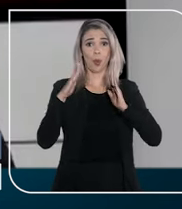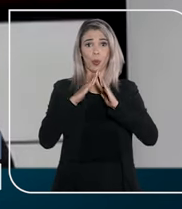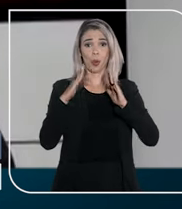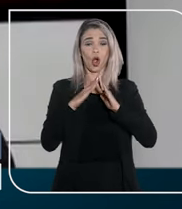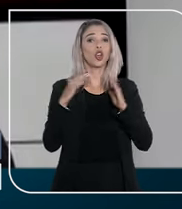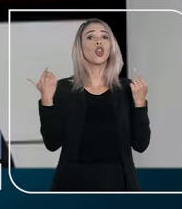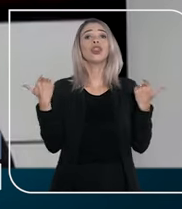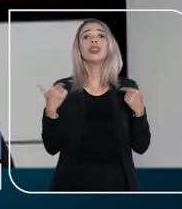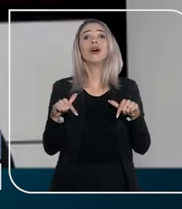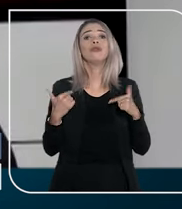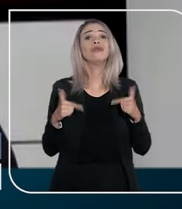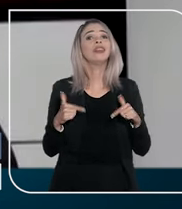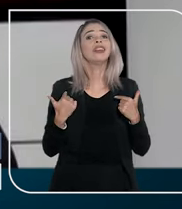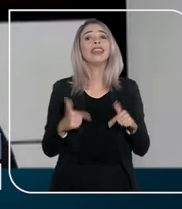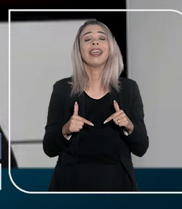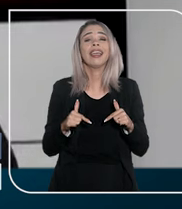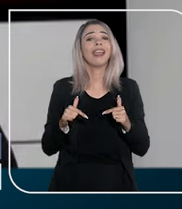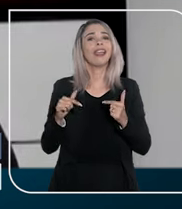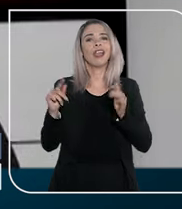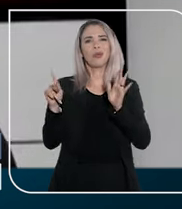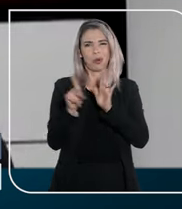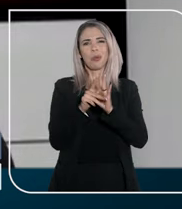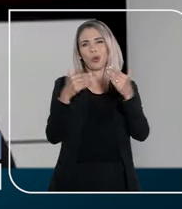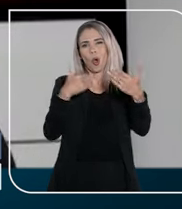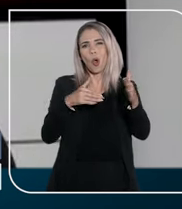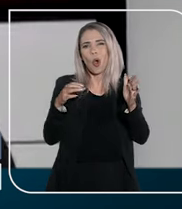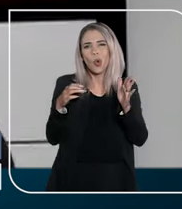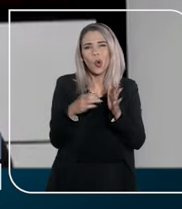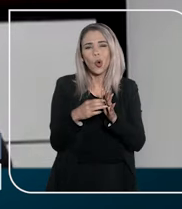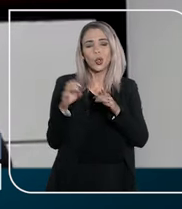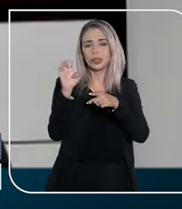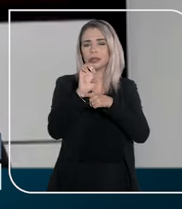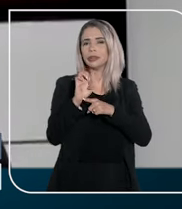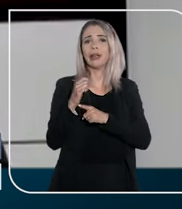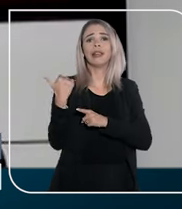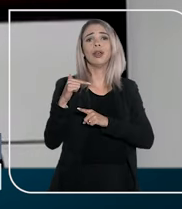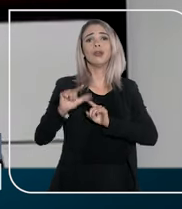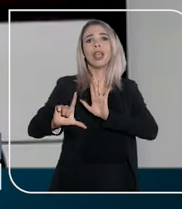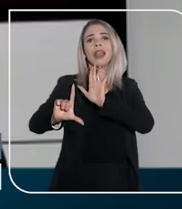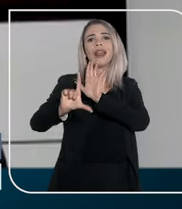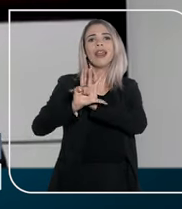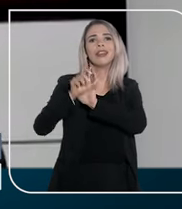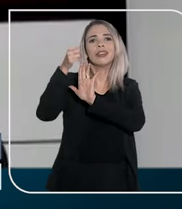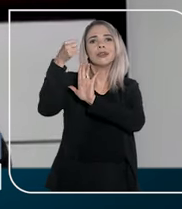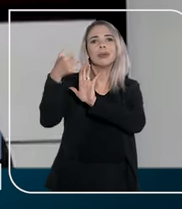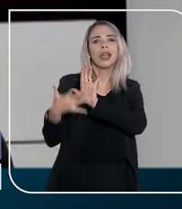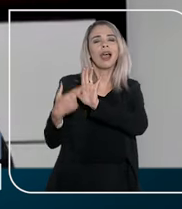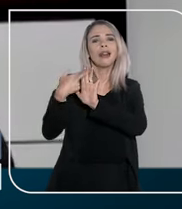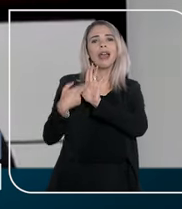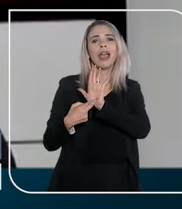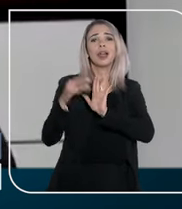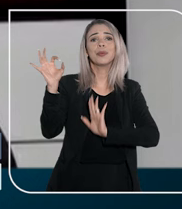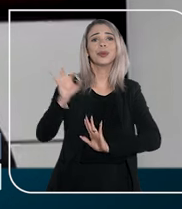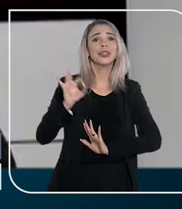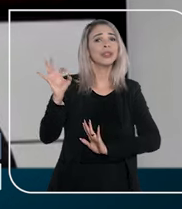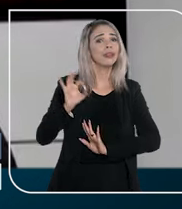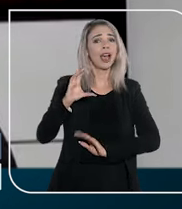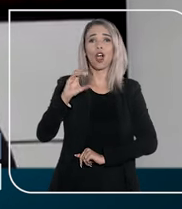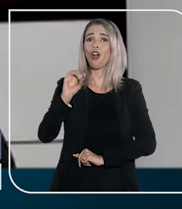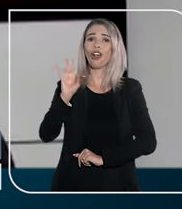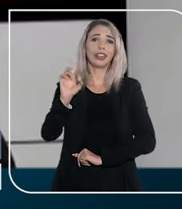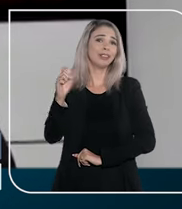não existe, para efeito de concurso público a nível estadual, uma legislação prevendo um percentual de vagas aos